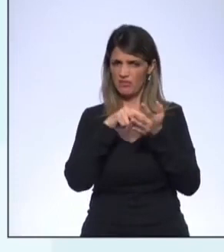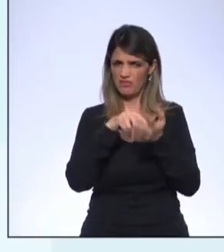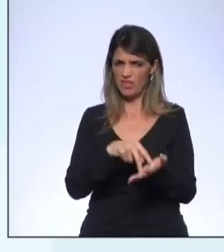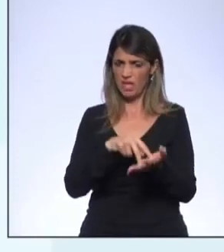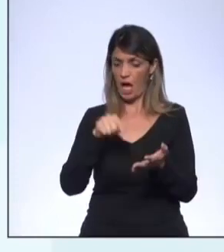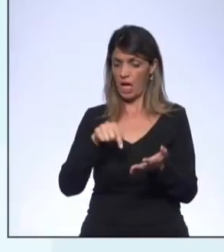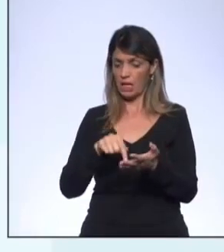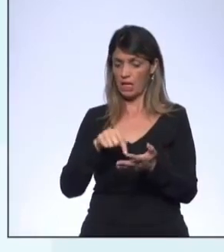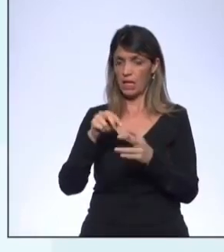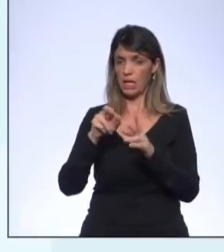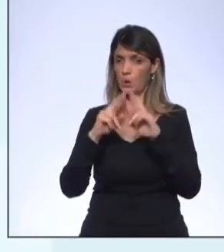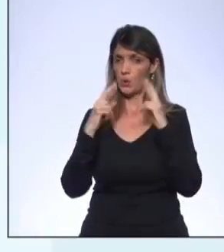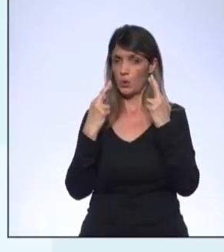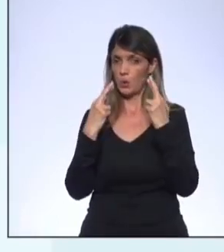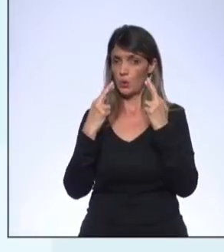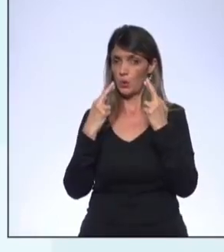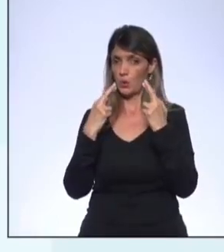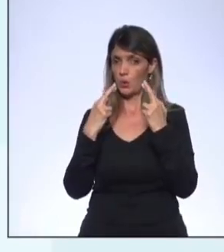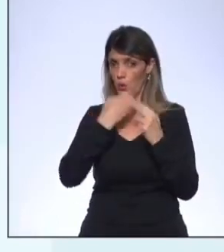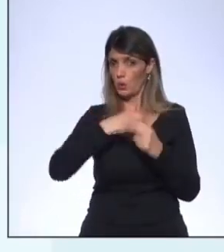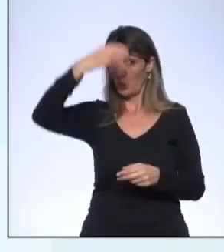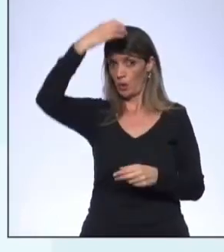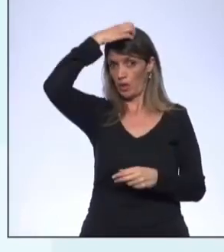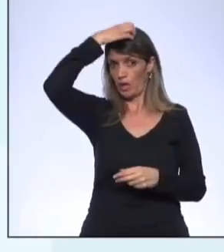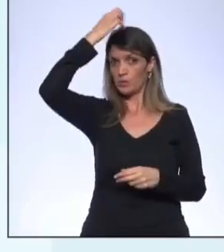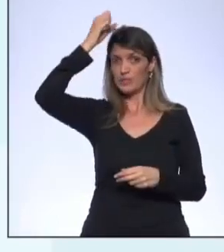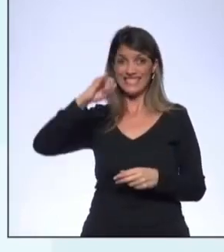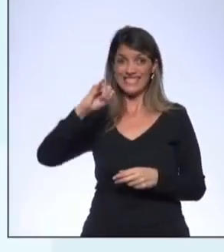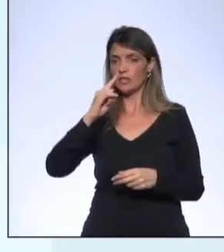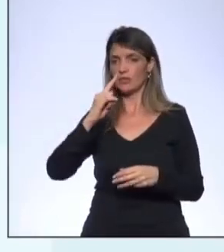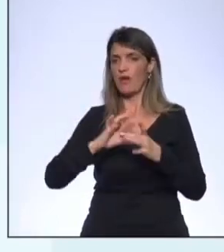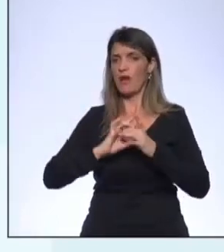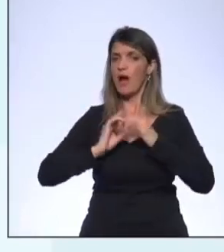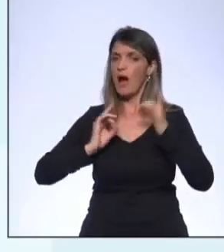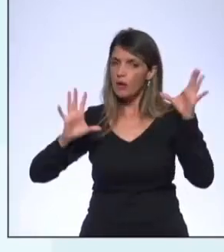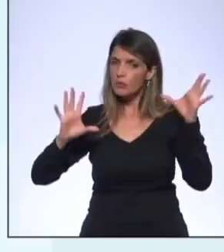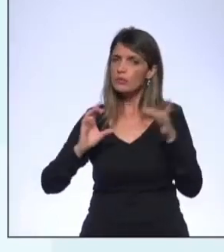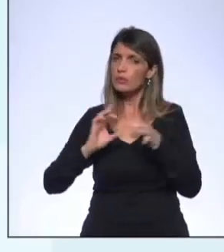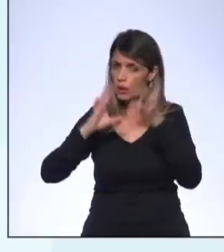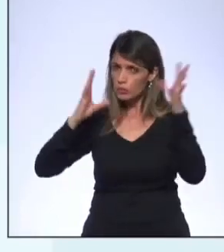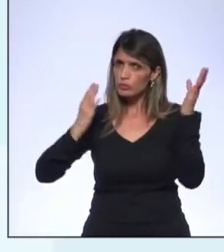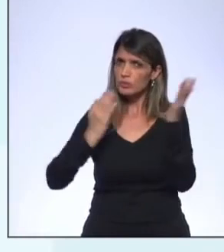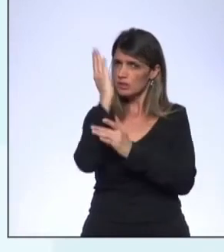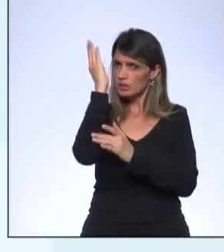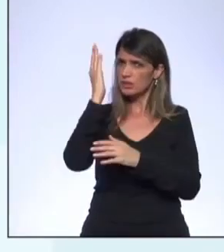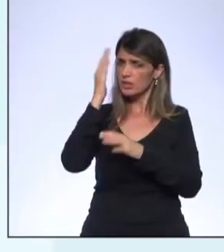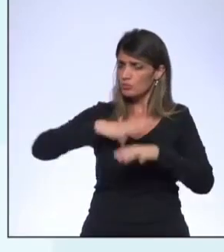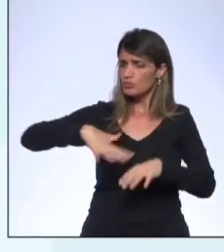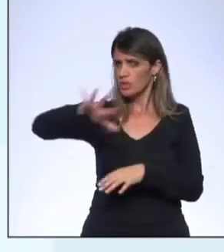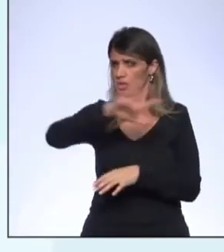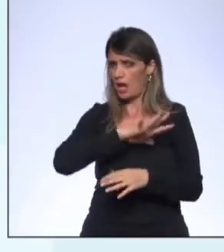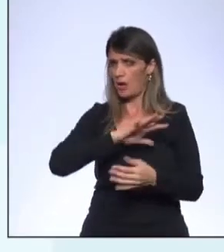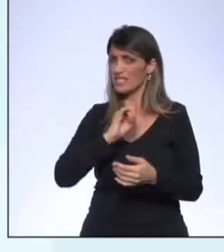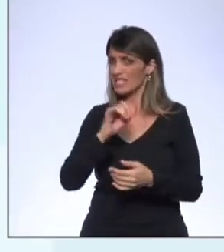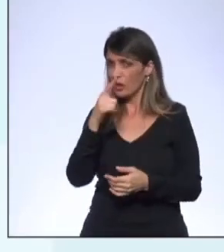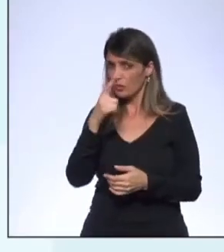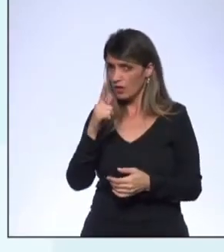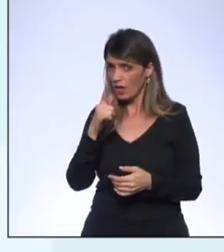nosso reino sem o consenso geral. Para obter o consenso geral, mandaremos